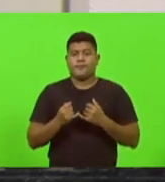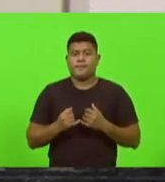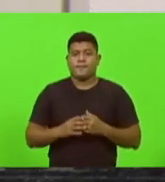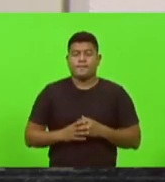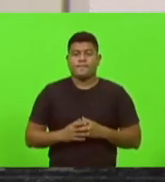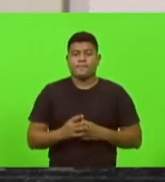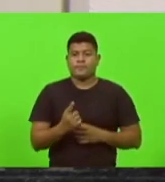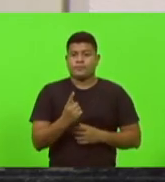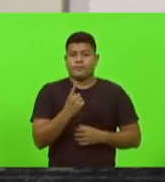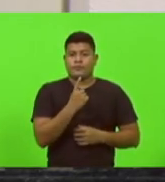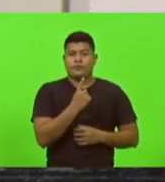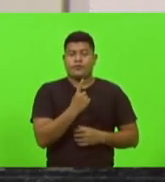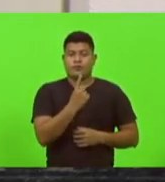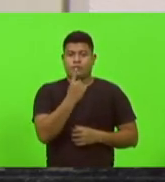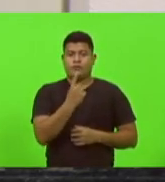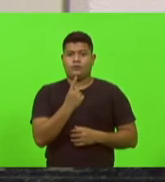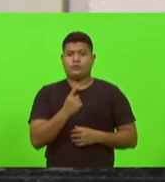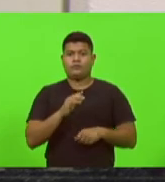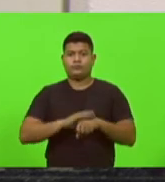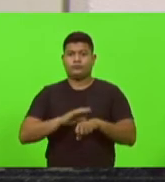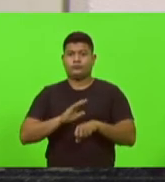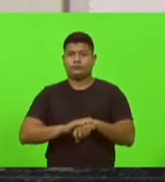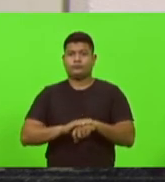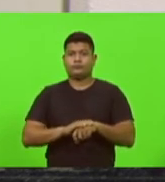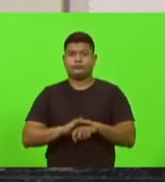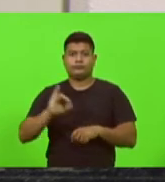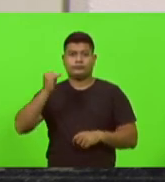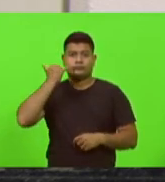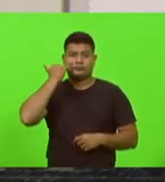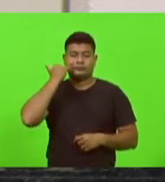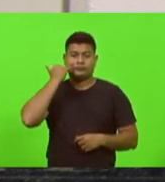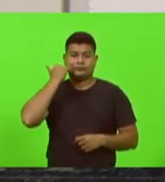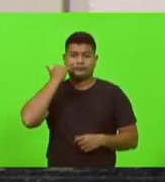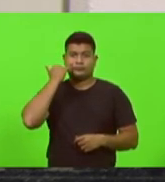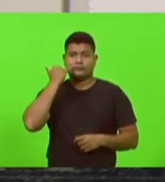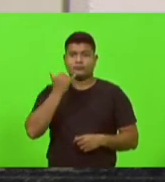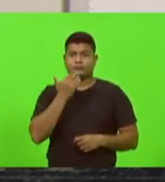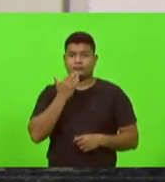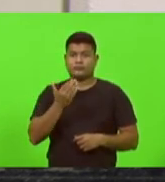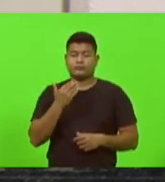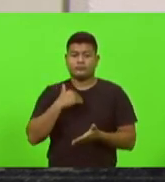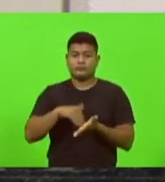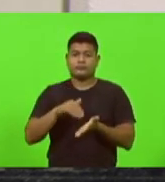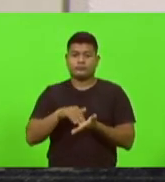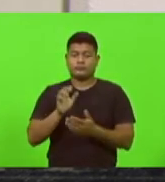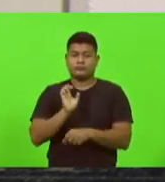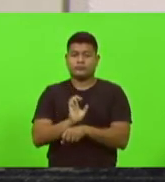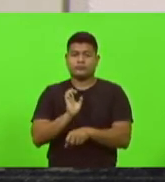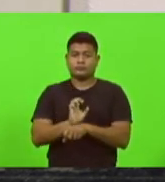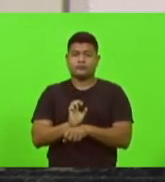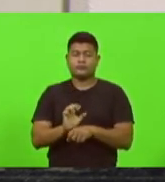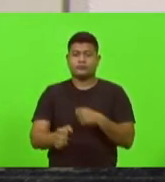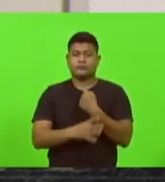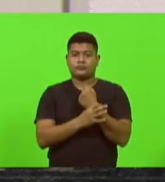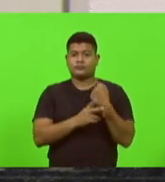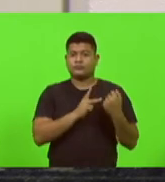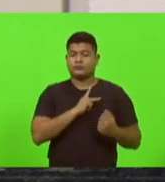1, autoria deputado Gessé Lopes, solicitando ao secretário de Estado de Segurança